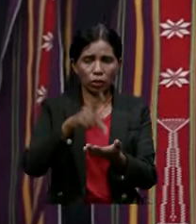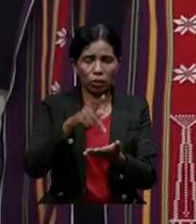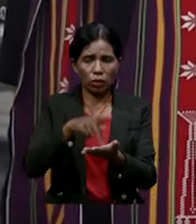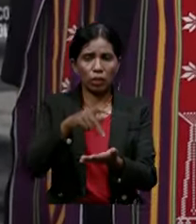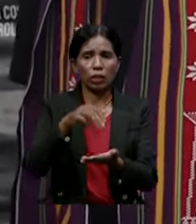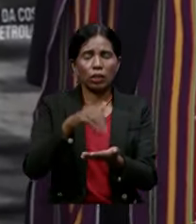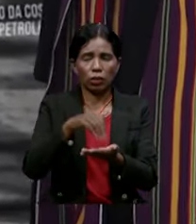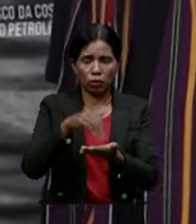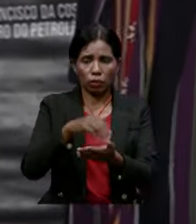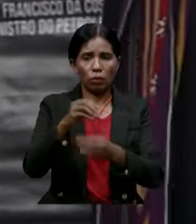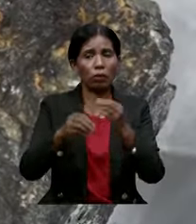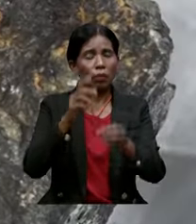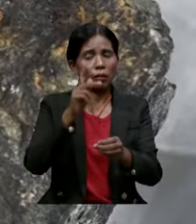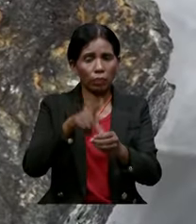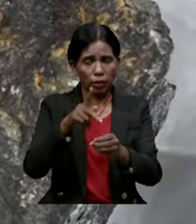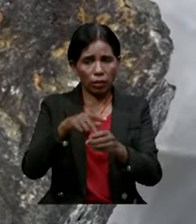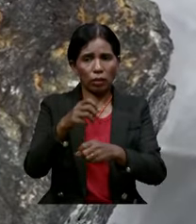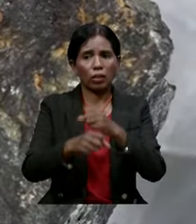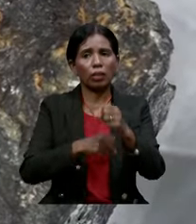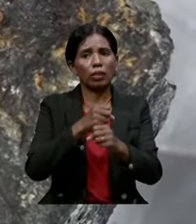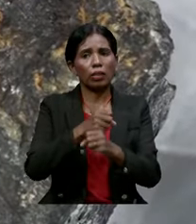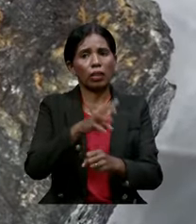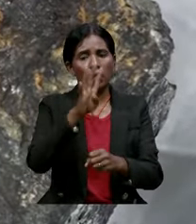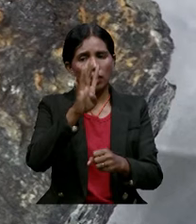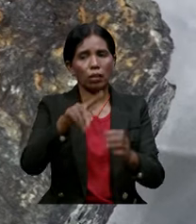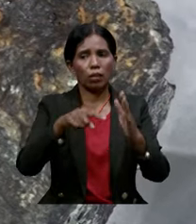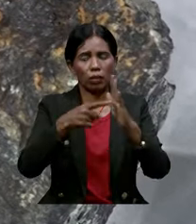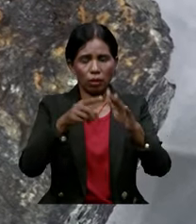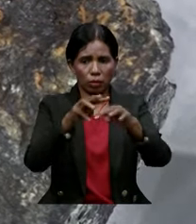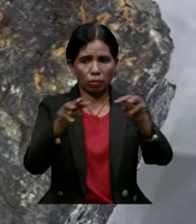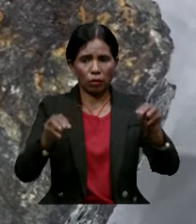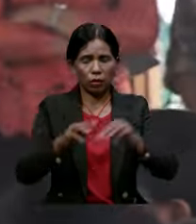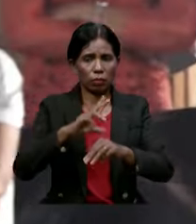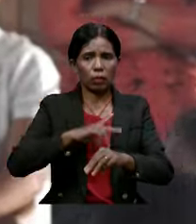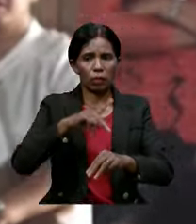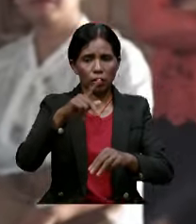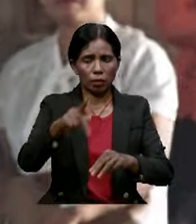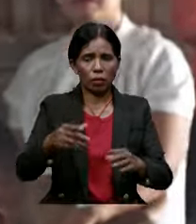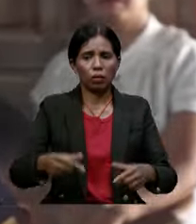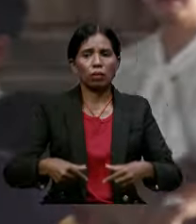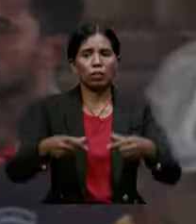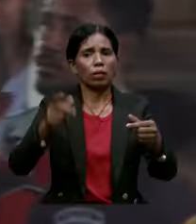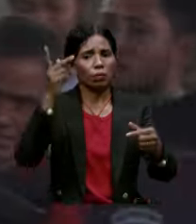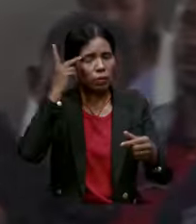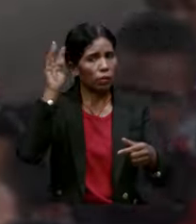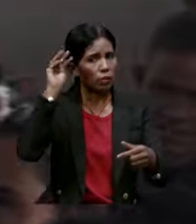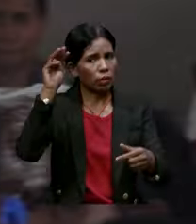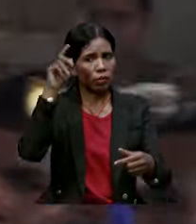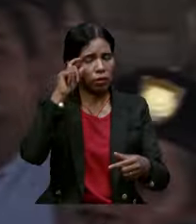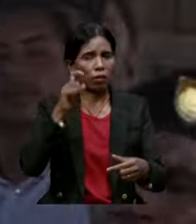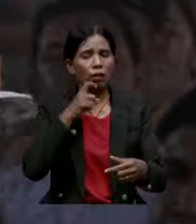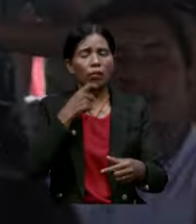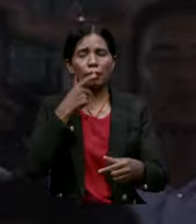minerais metálicos e a período Tinanghat, Nebese Hahu e o município Lauten. A foi entrega, primeiro-ministro Kairala Sanana Guzmão